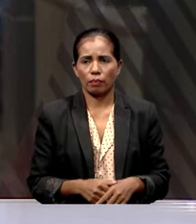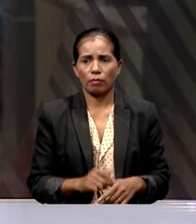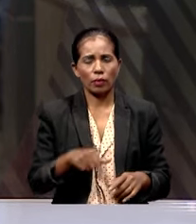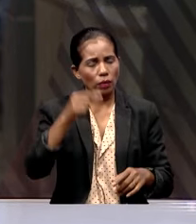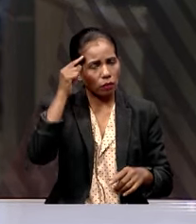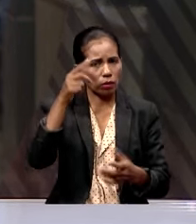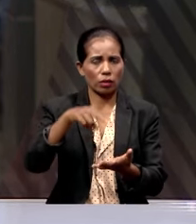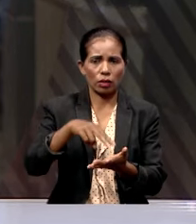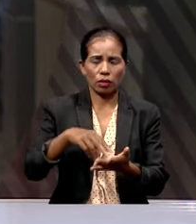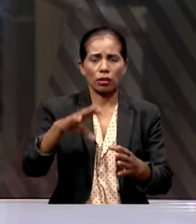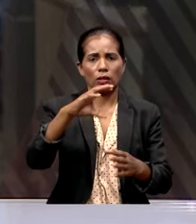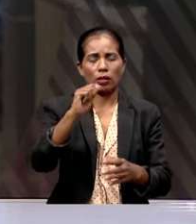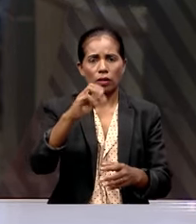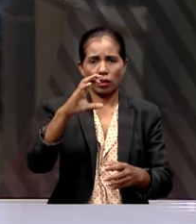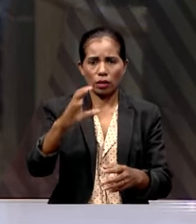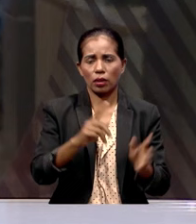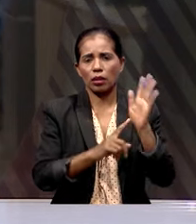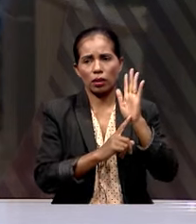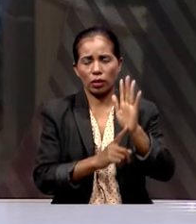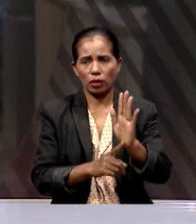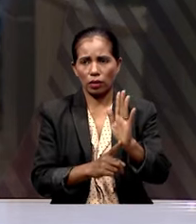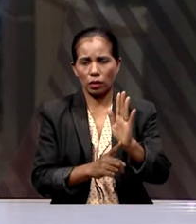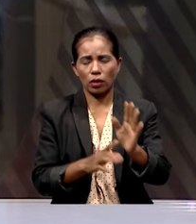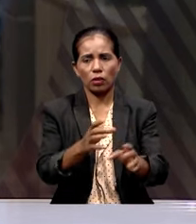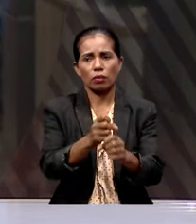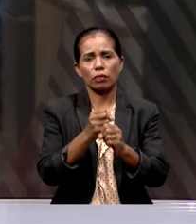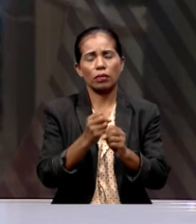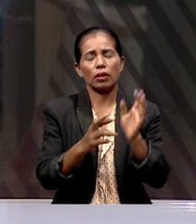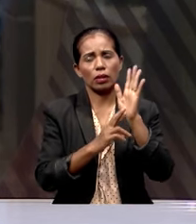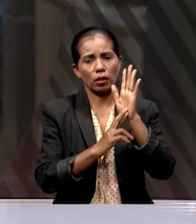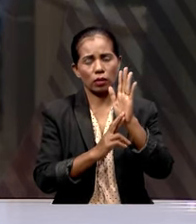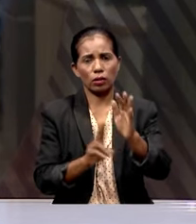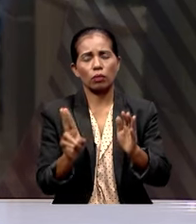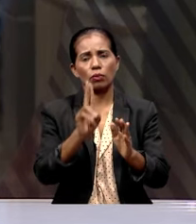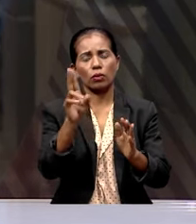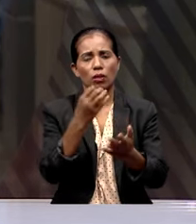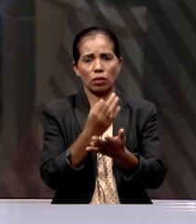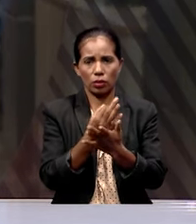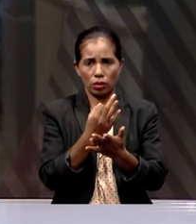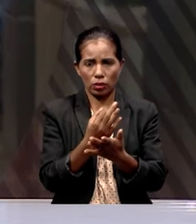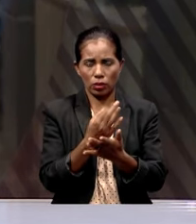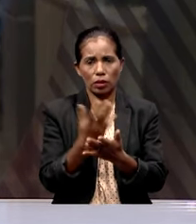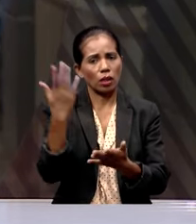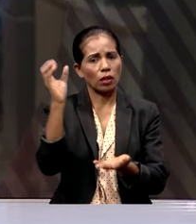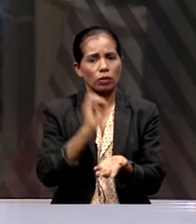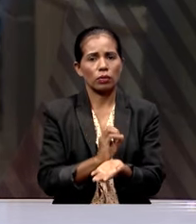Governo estabelece uma comissão de transição onde recolhe a relatório com a execução orçamento e a REOA.